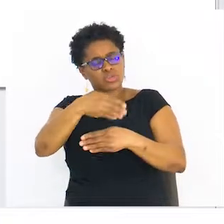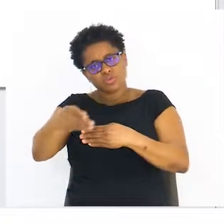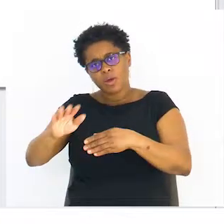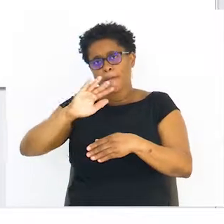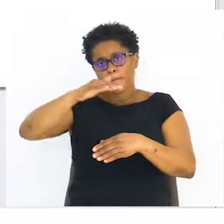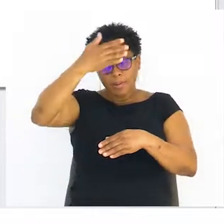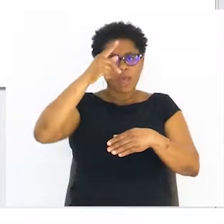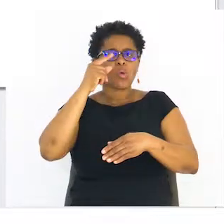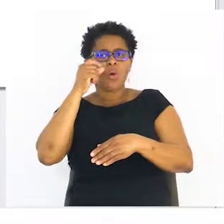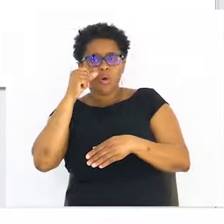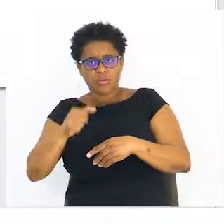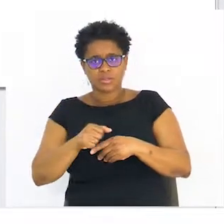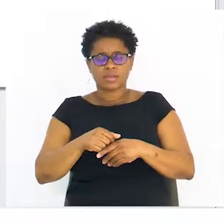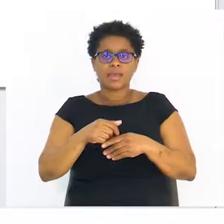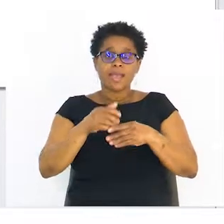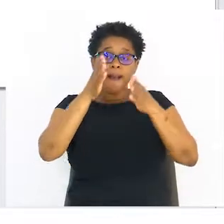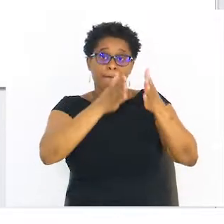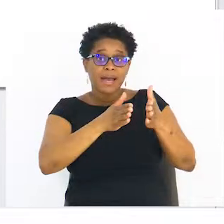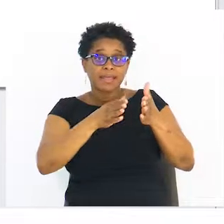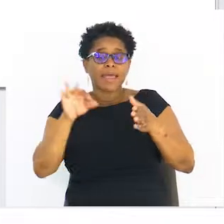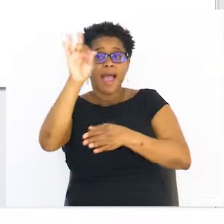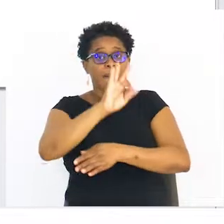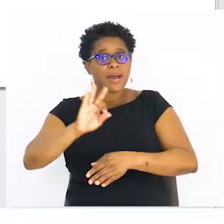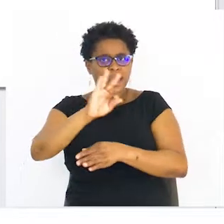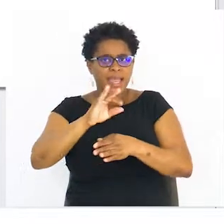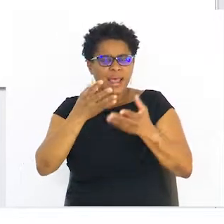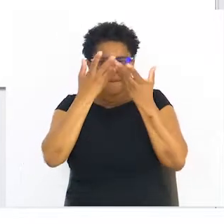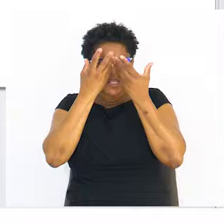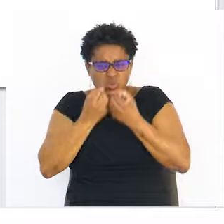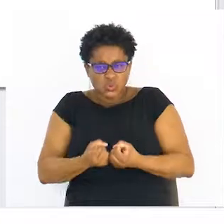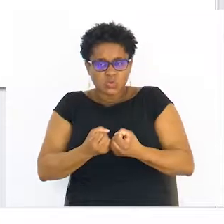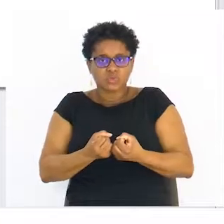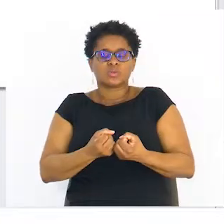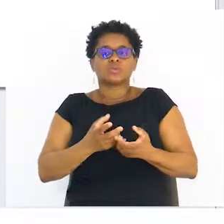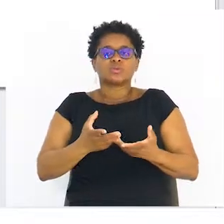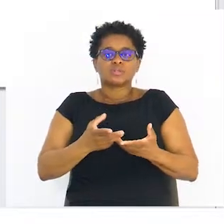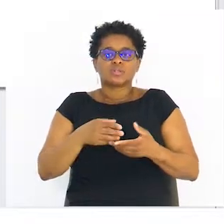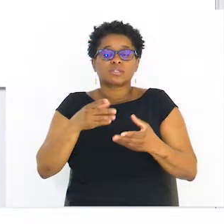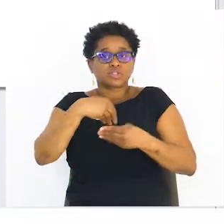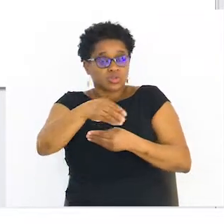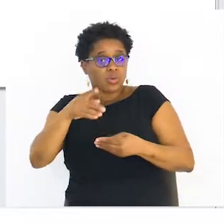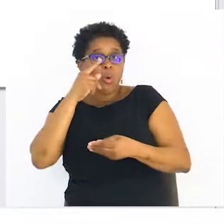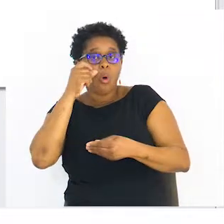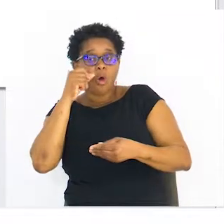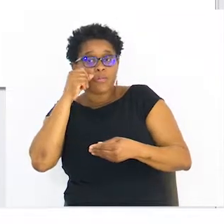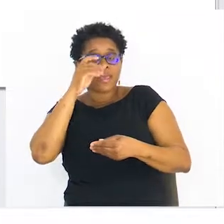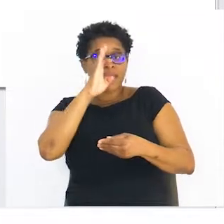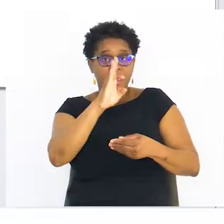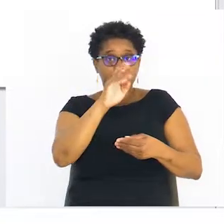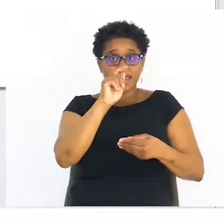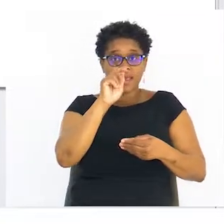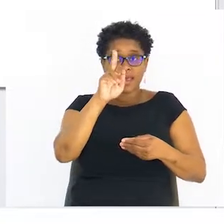hominídeos. A parte amarela carregada significa distribuição do Homo